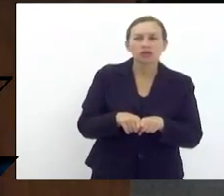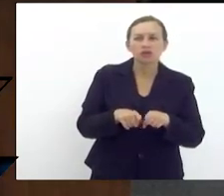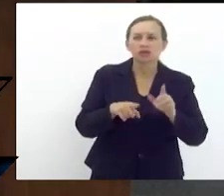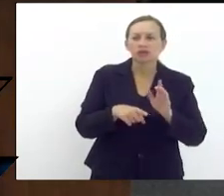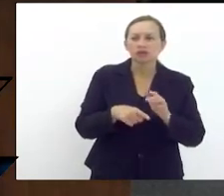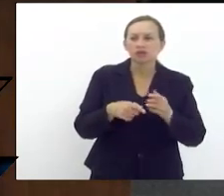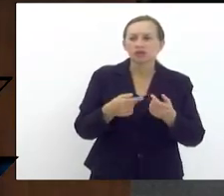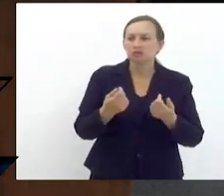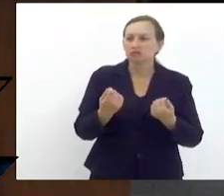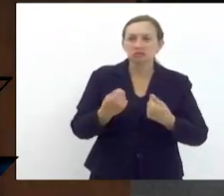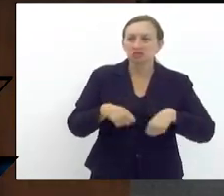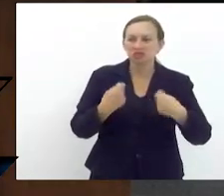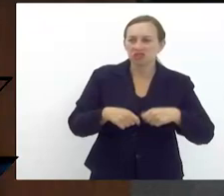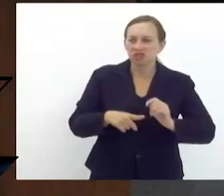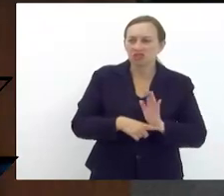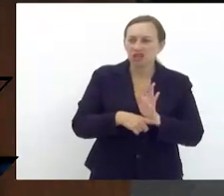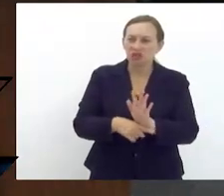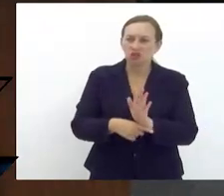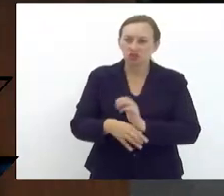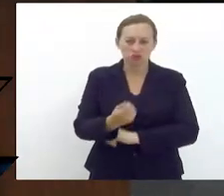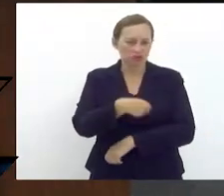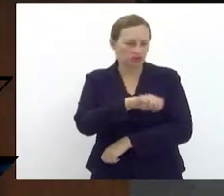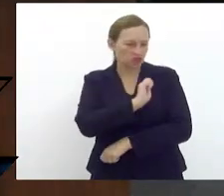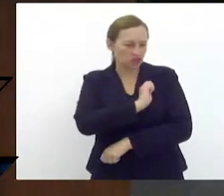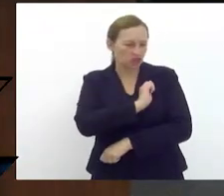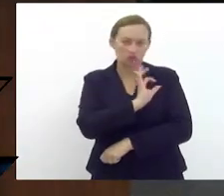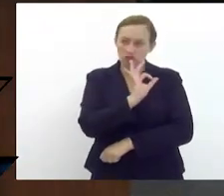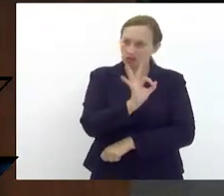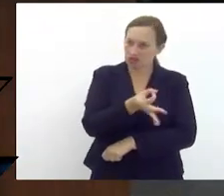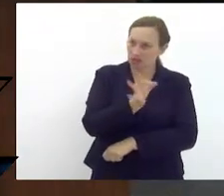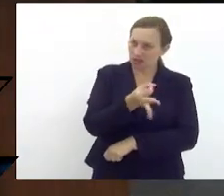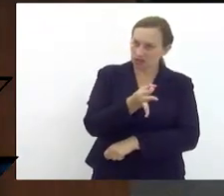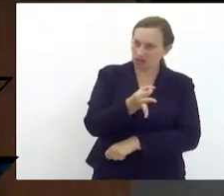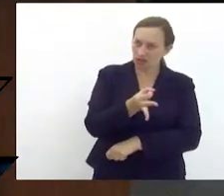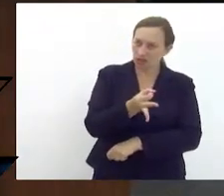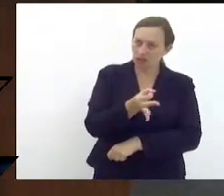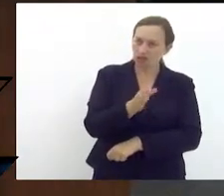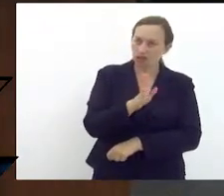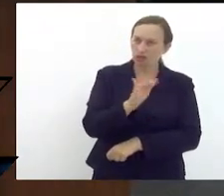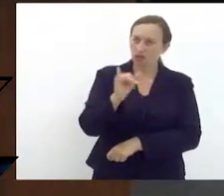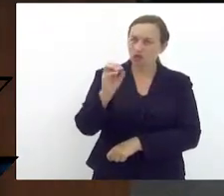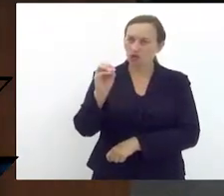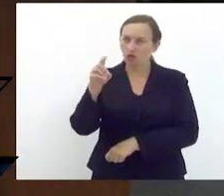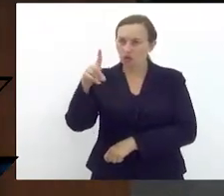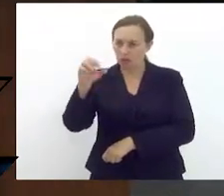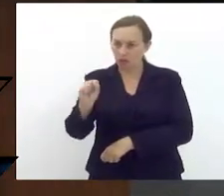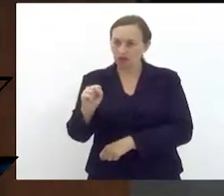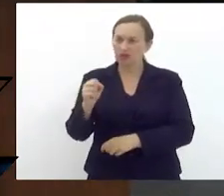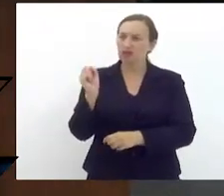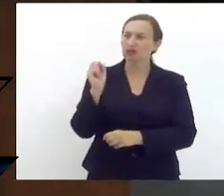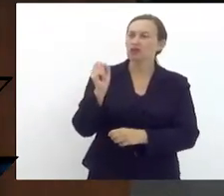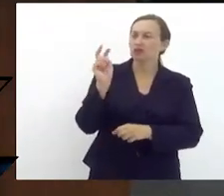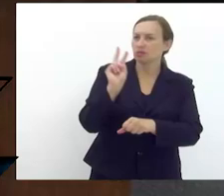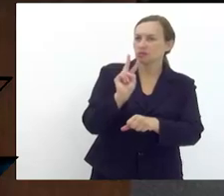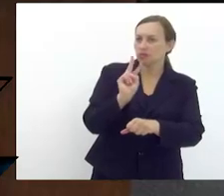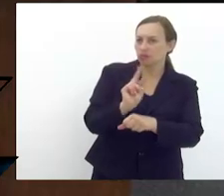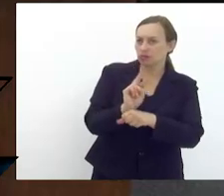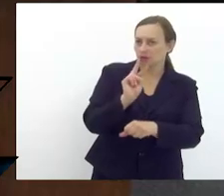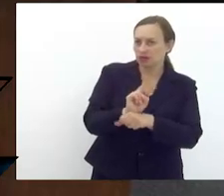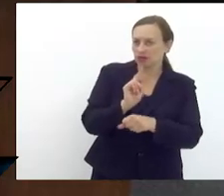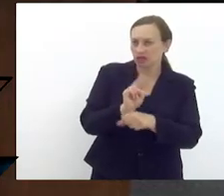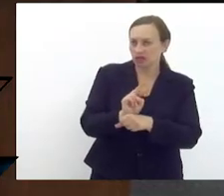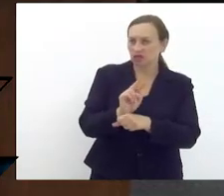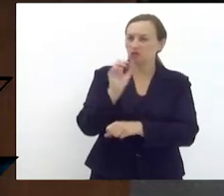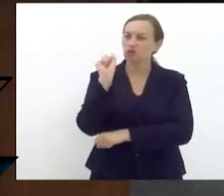e a fiscalização para preservação desses biomas que são objeto de preservação por se tratar de uma